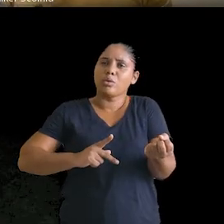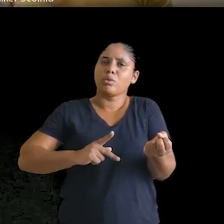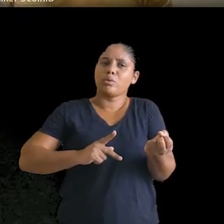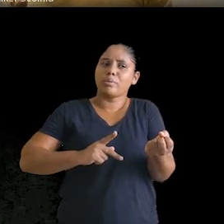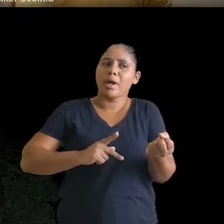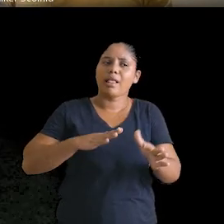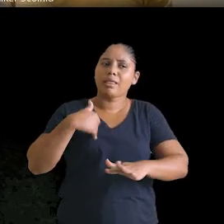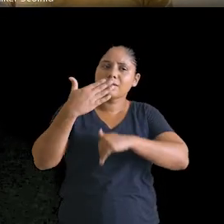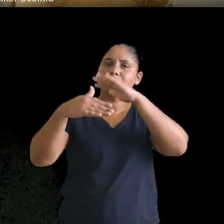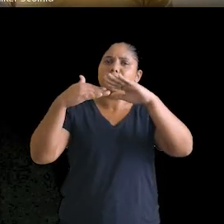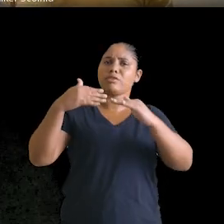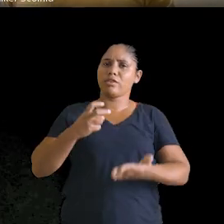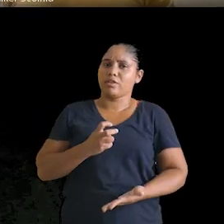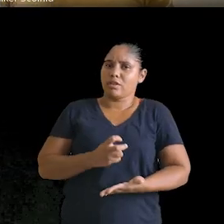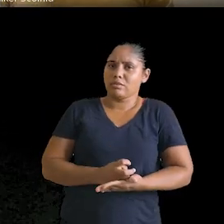para o desenvolvimento do feto.